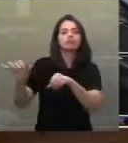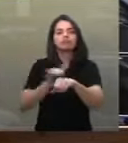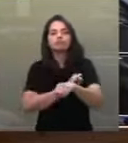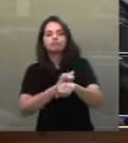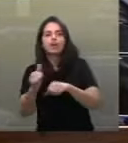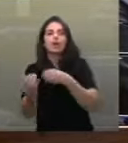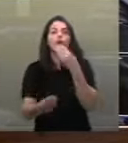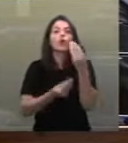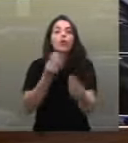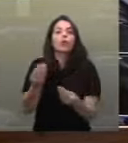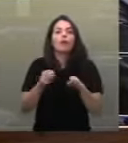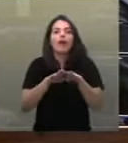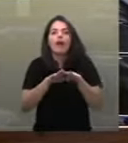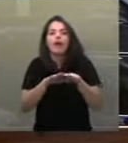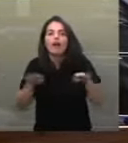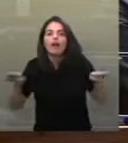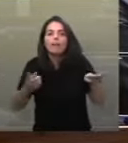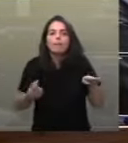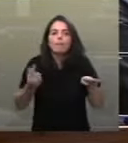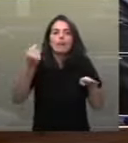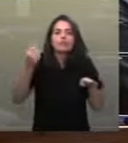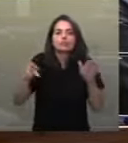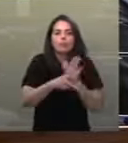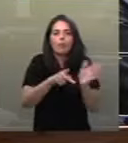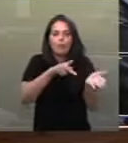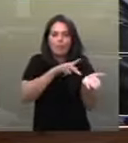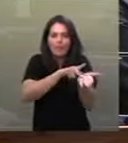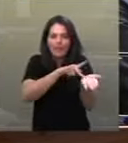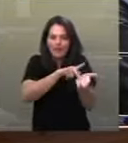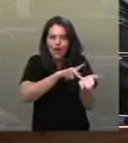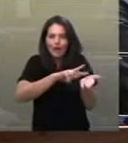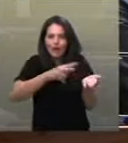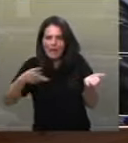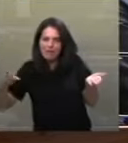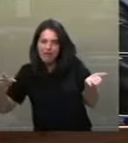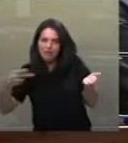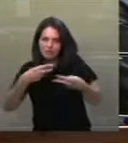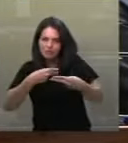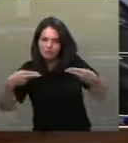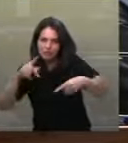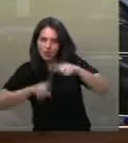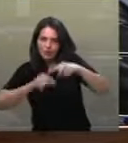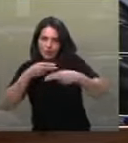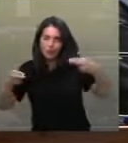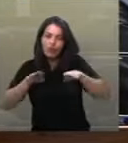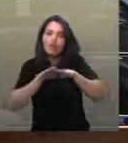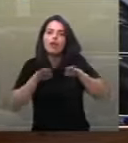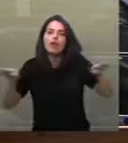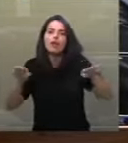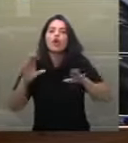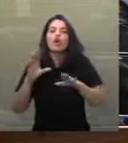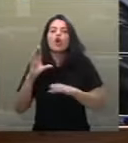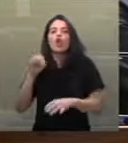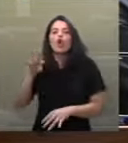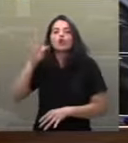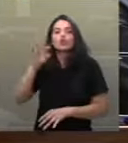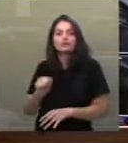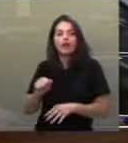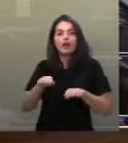para a estabilização de preços derivados de petróleo e estruturá-los por meio de uma conta de estabilização de preços